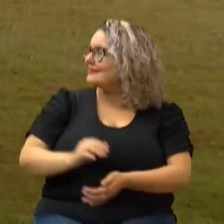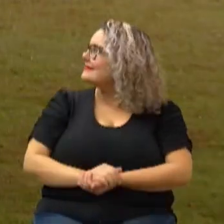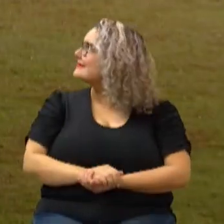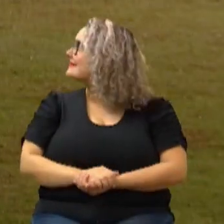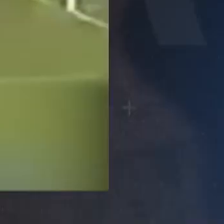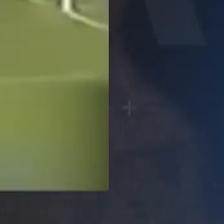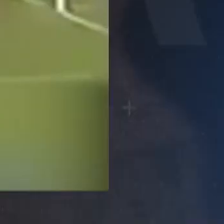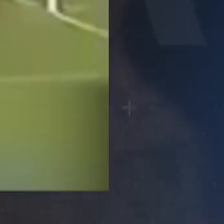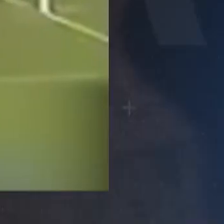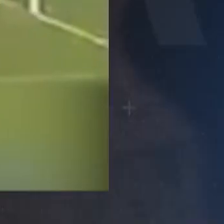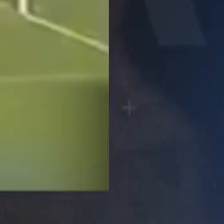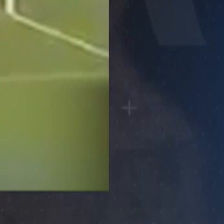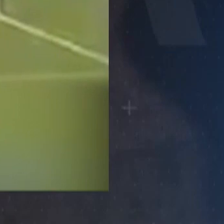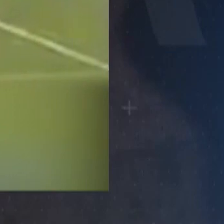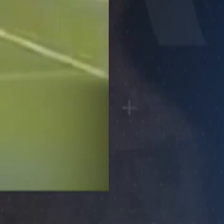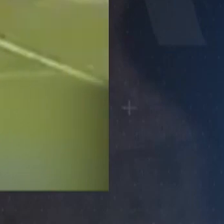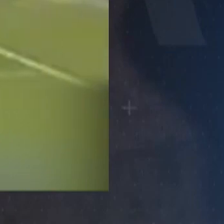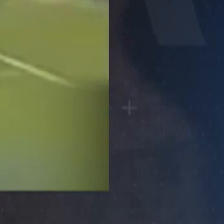curiosidade. Bora!